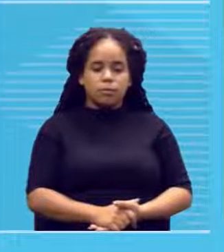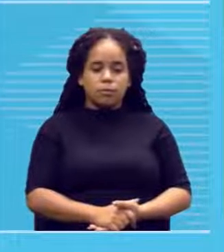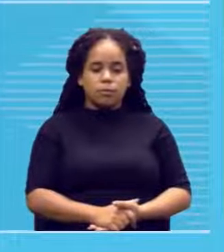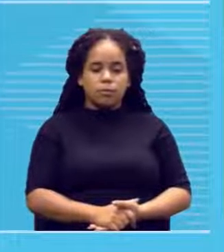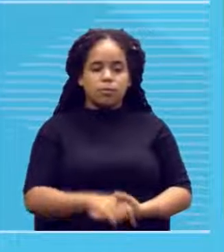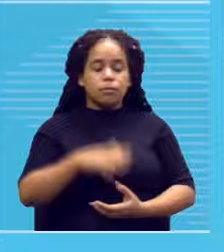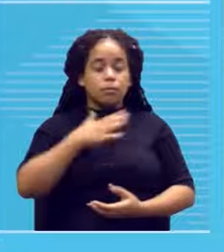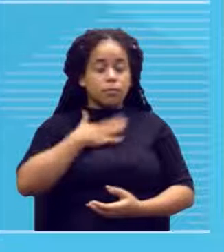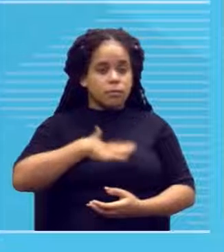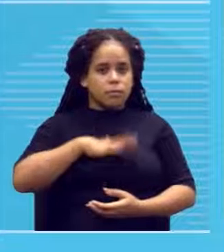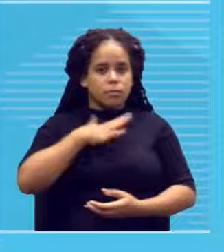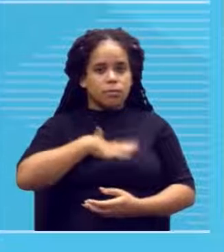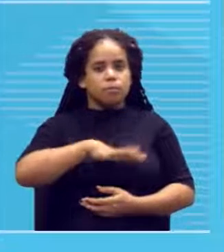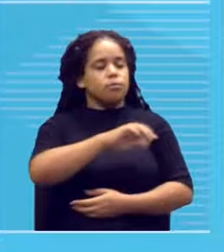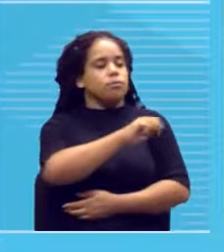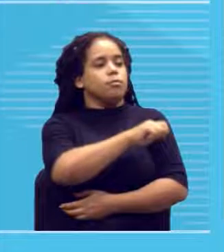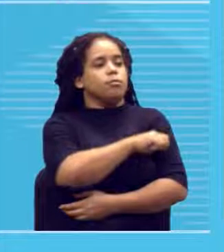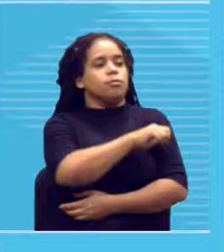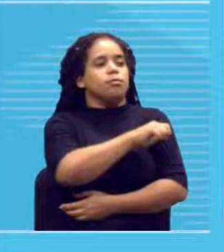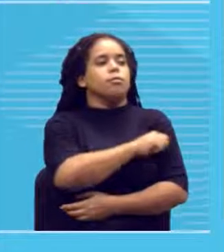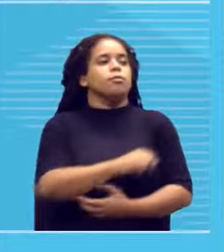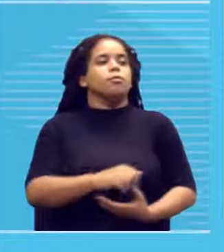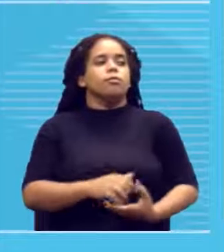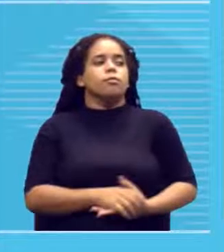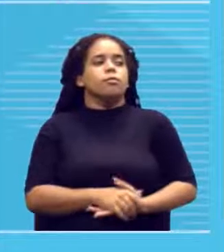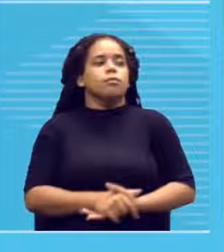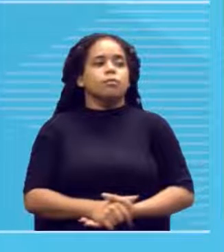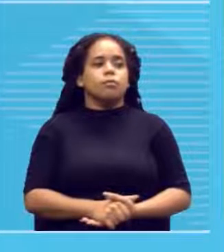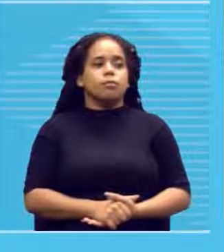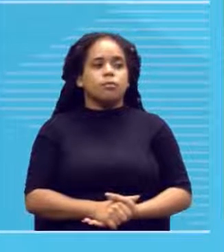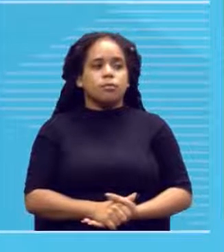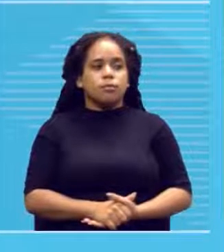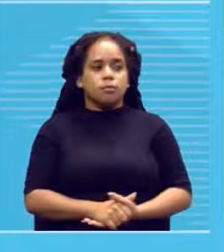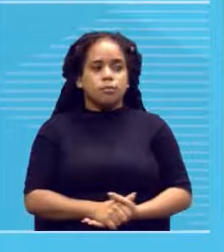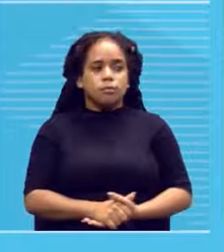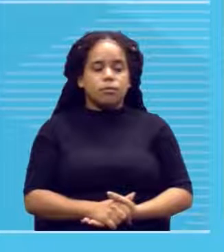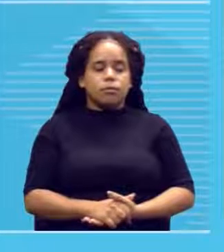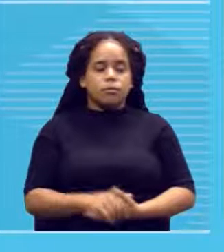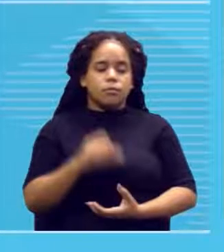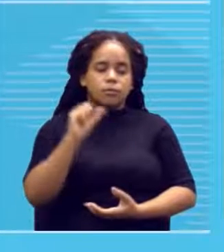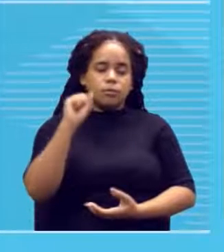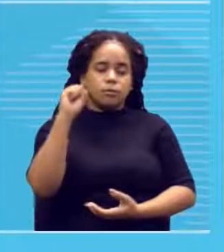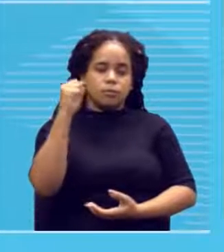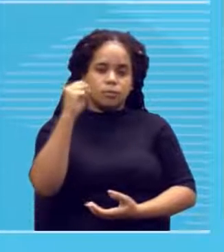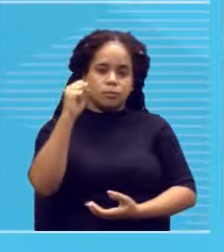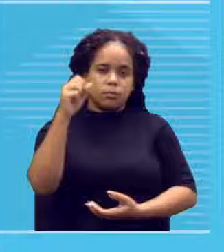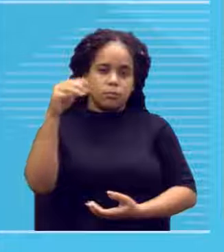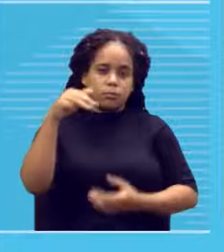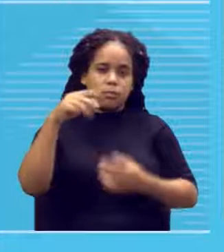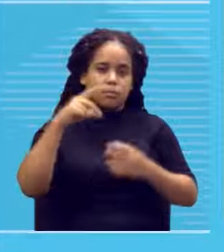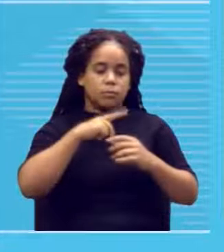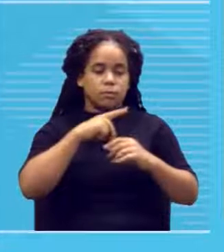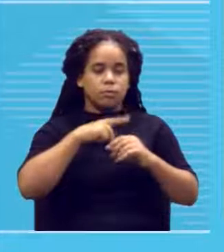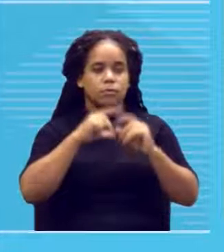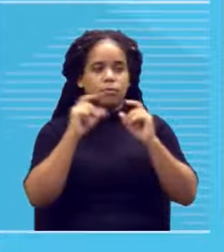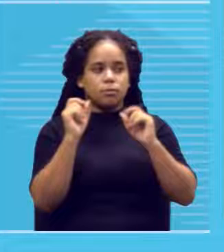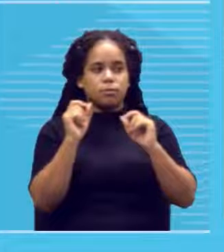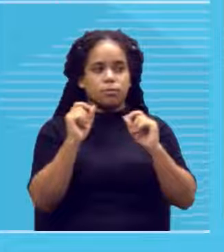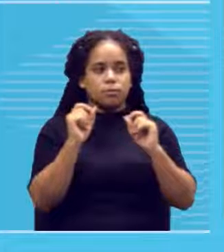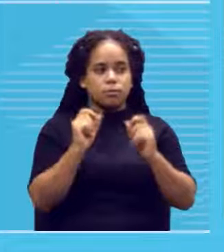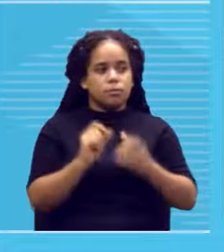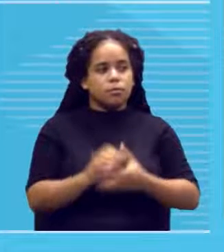calma Gabriel André 8 metros de lado aí teremos aí